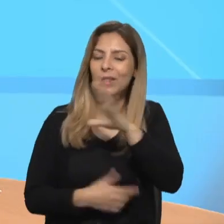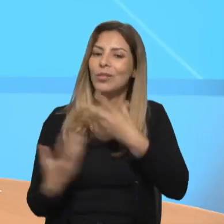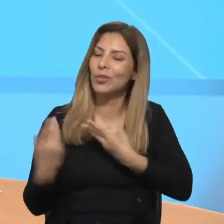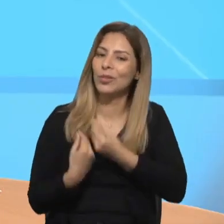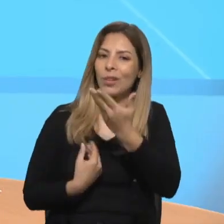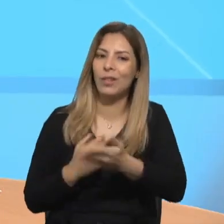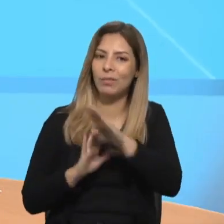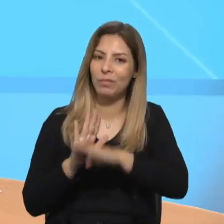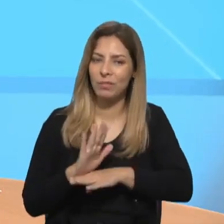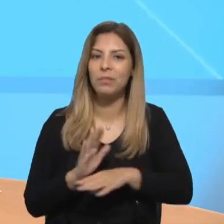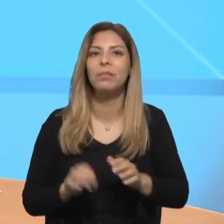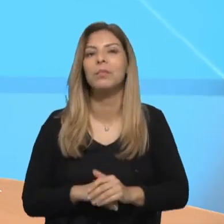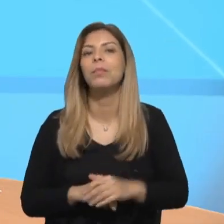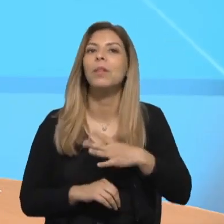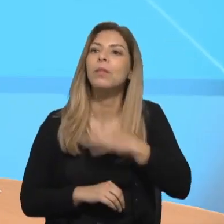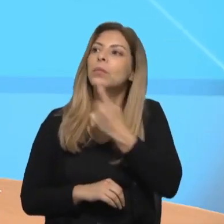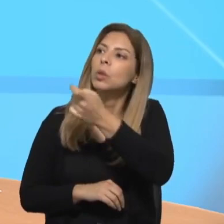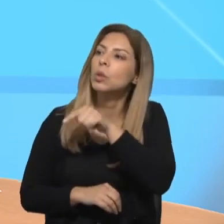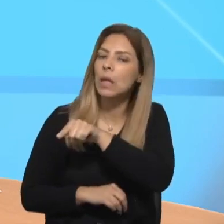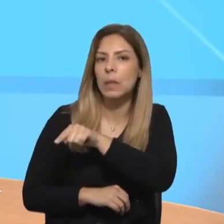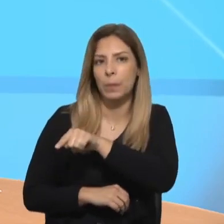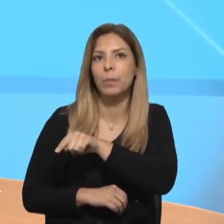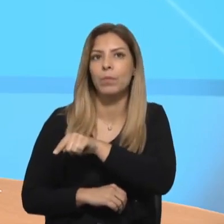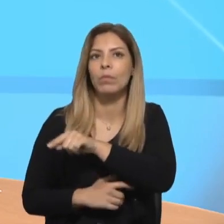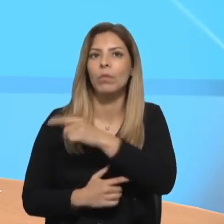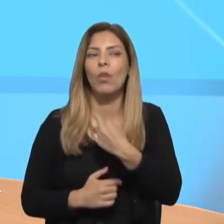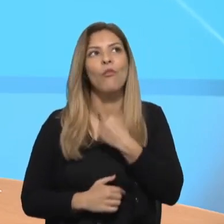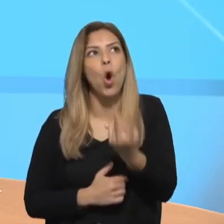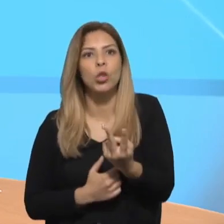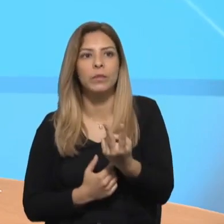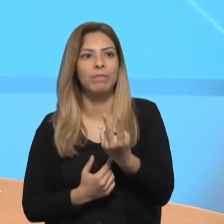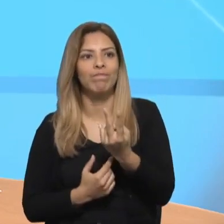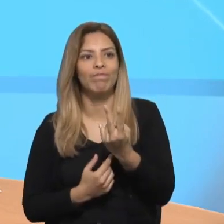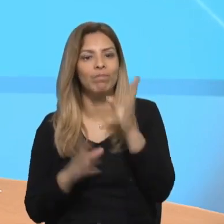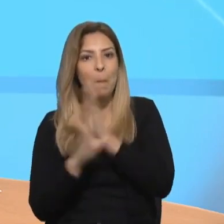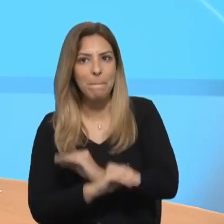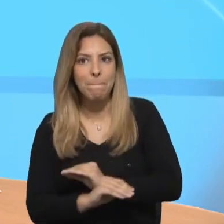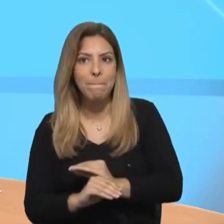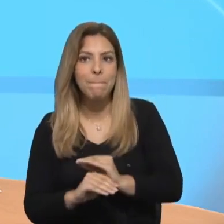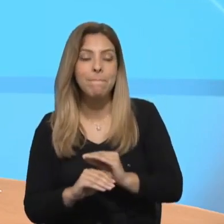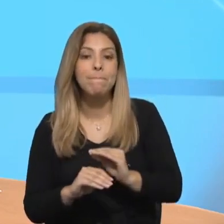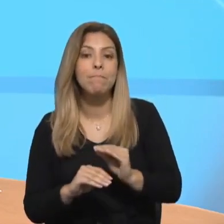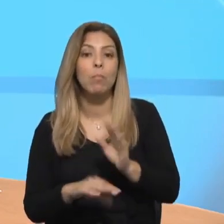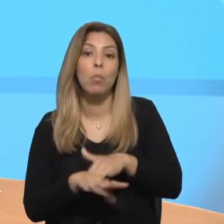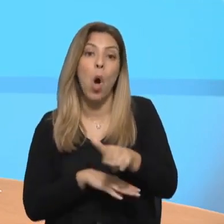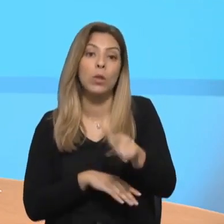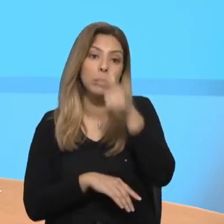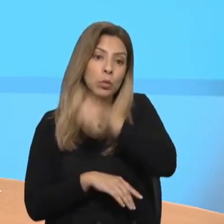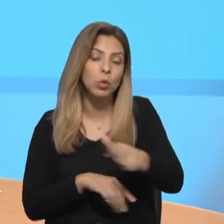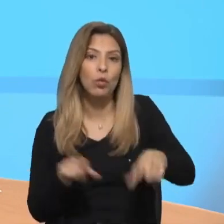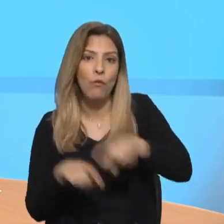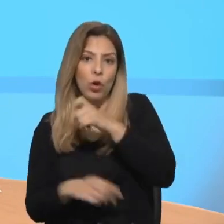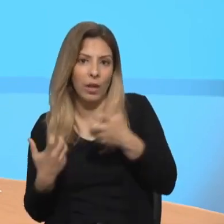companhia. Andréa, começava por lhe perguntar que voz se perdeu sobre os migrantes e os refugiados com o desaparecimento do